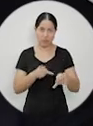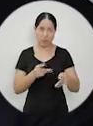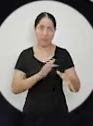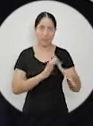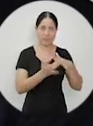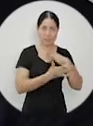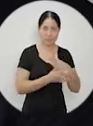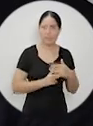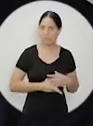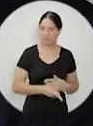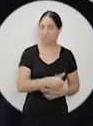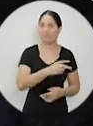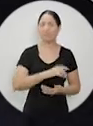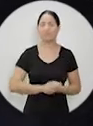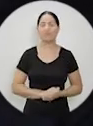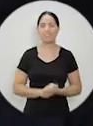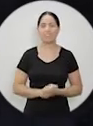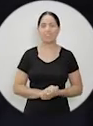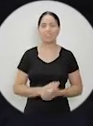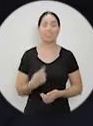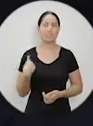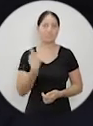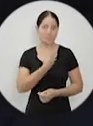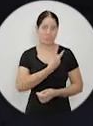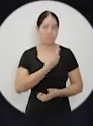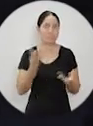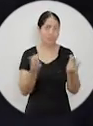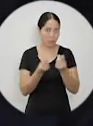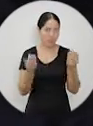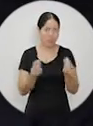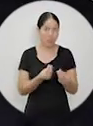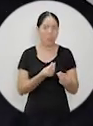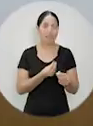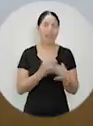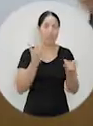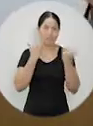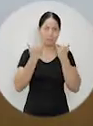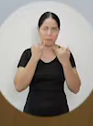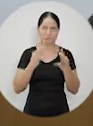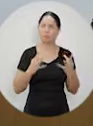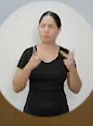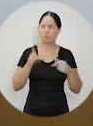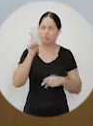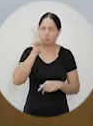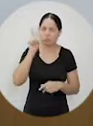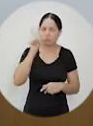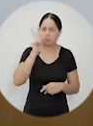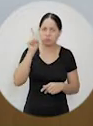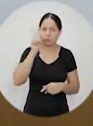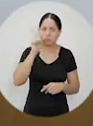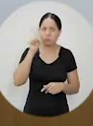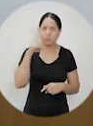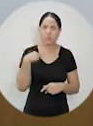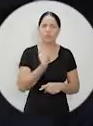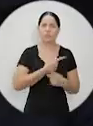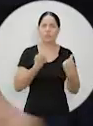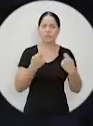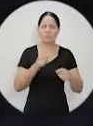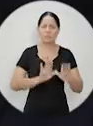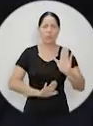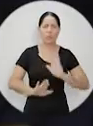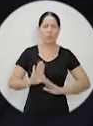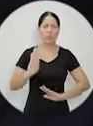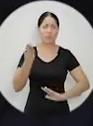nas nossas redes sociais, sempre. É isso, nós estamos atestando a qualidade dessas informações. E todo dia nós temos que estar atento